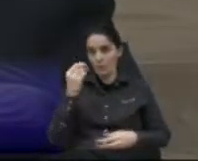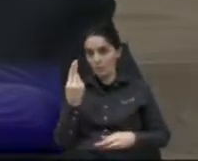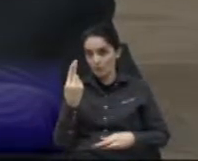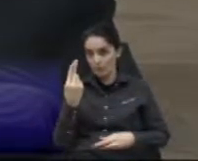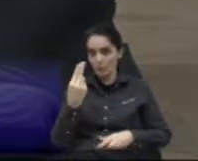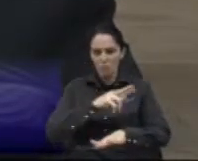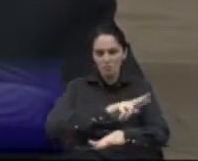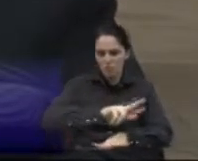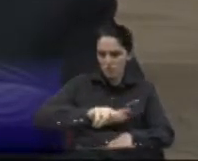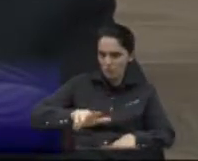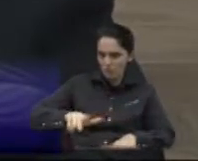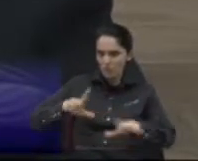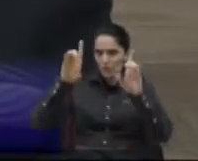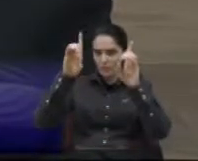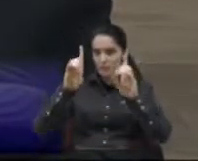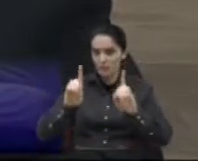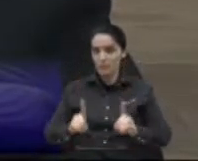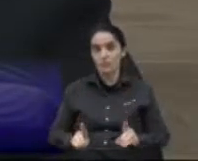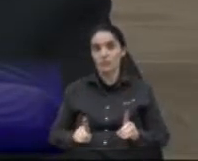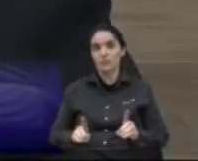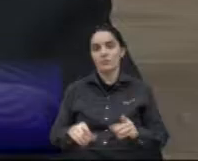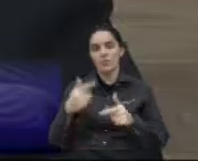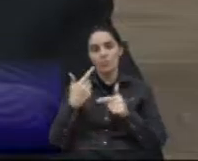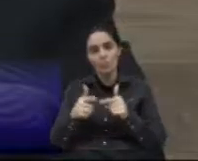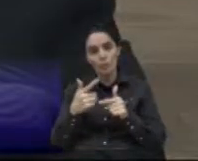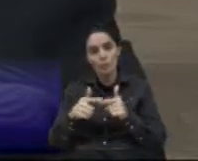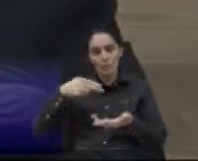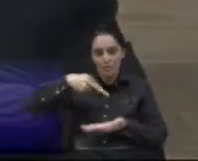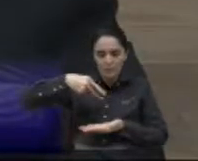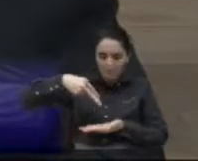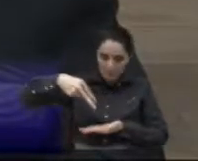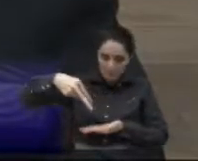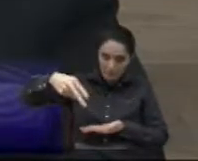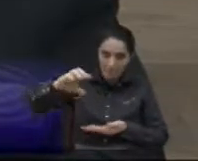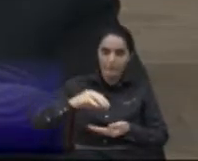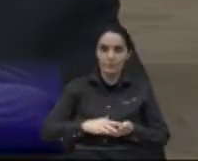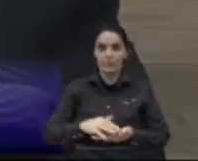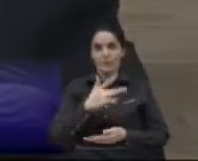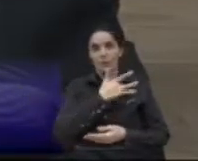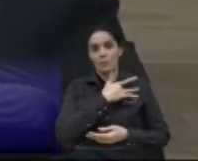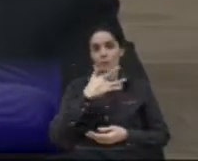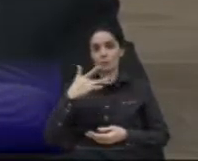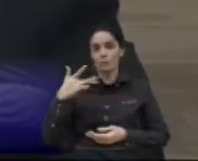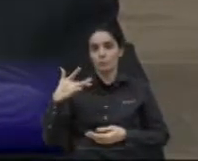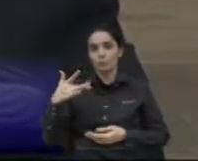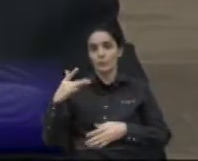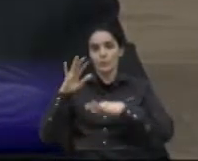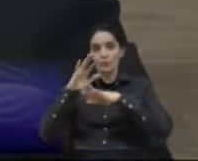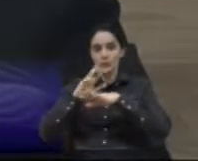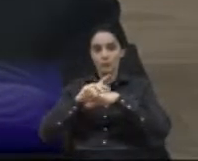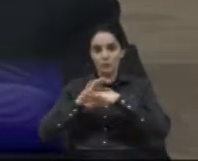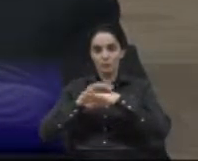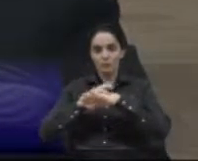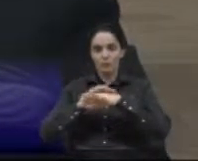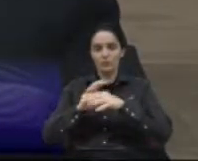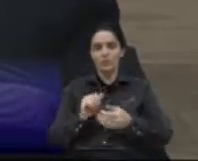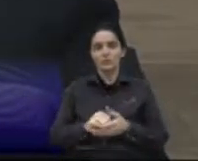multideficiência profunda, com dificuldade de locomoção e doenças incapacitivas e